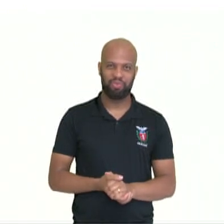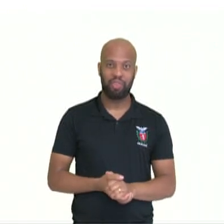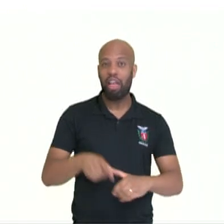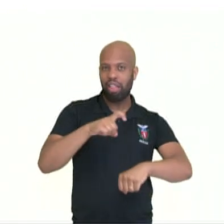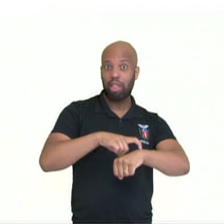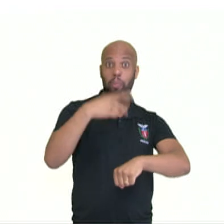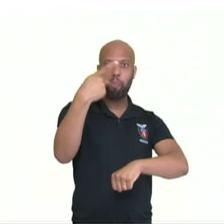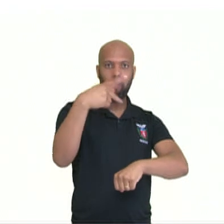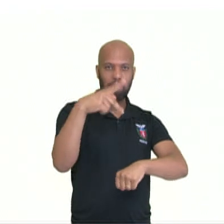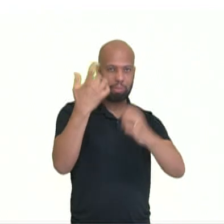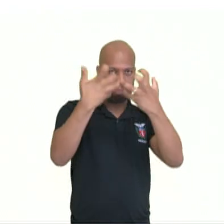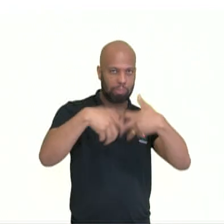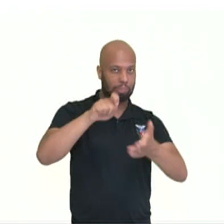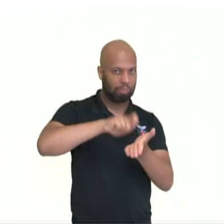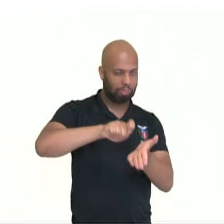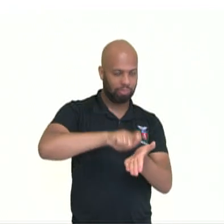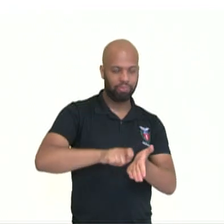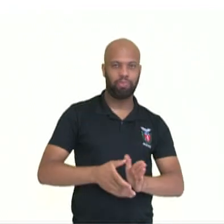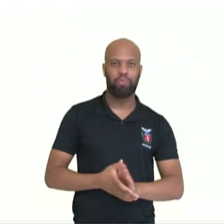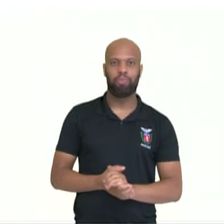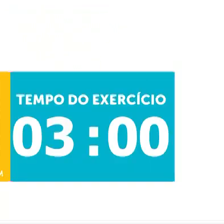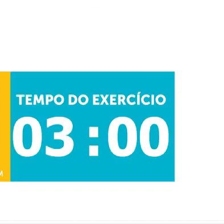queira transformar em texto ficcional.